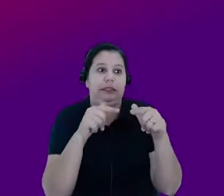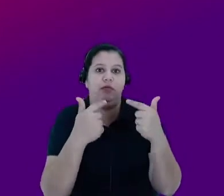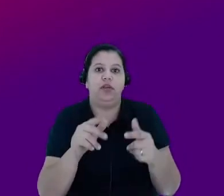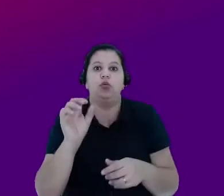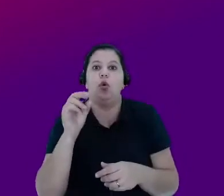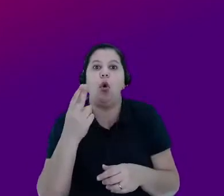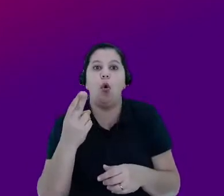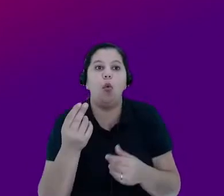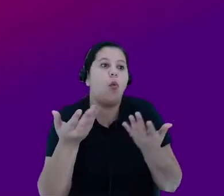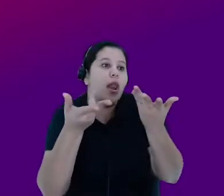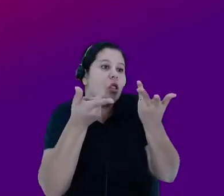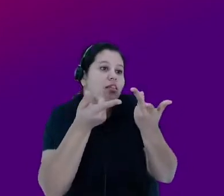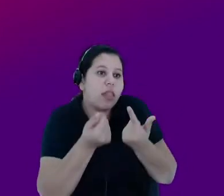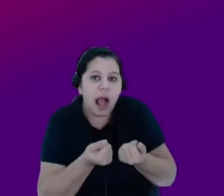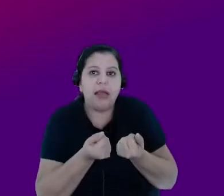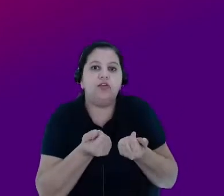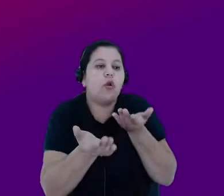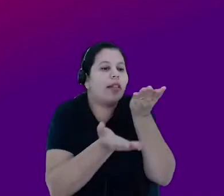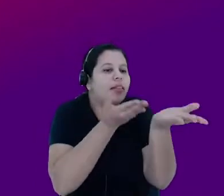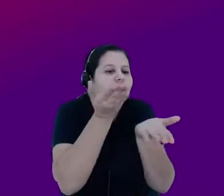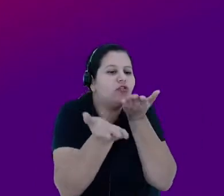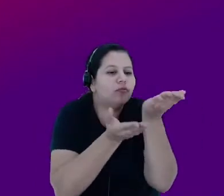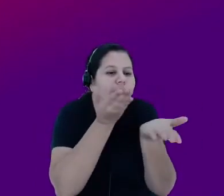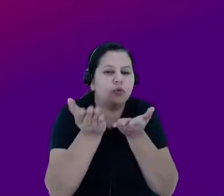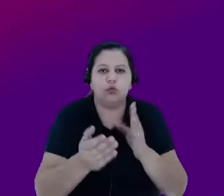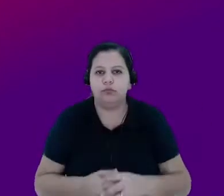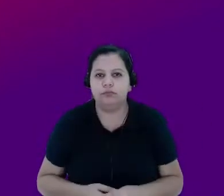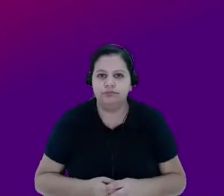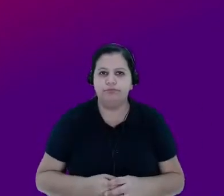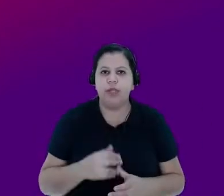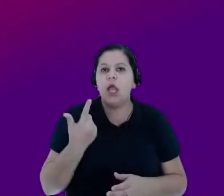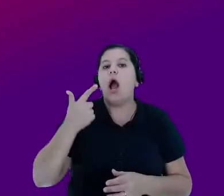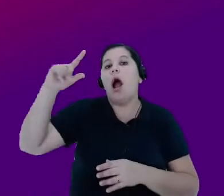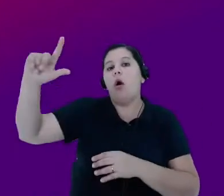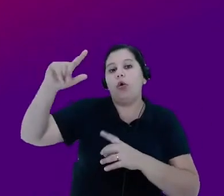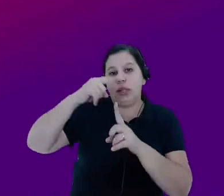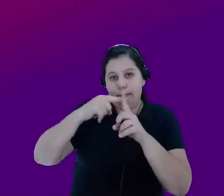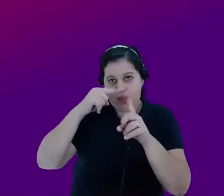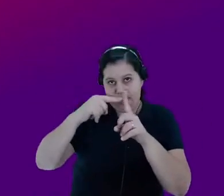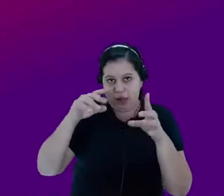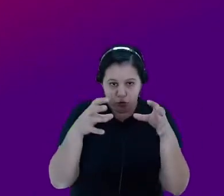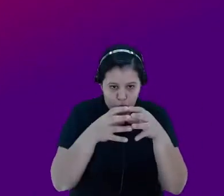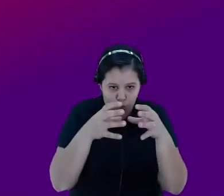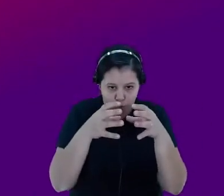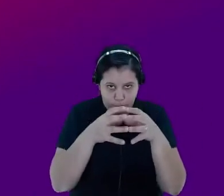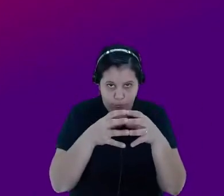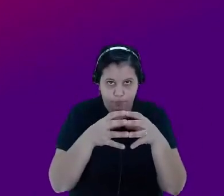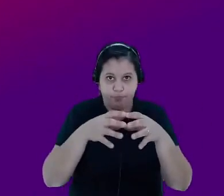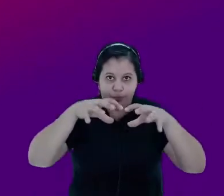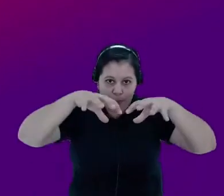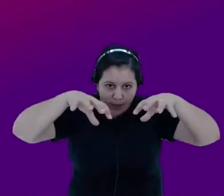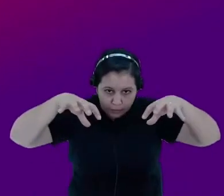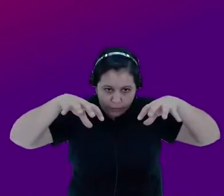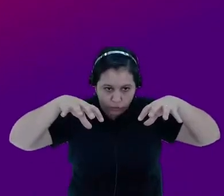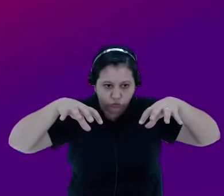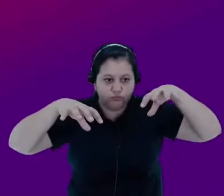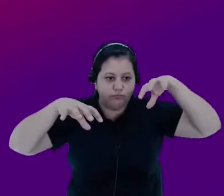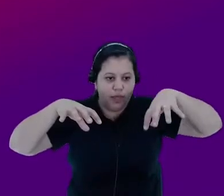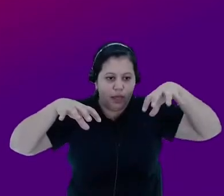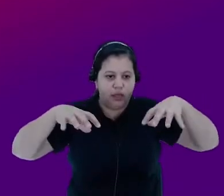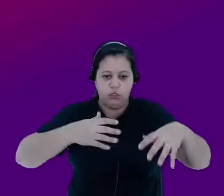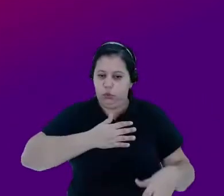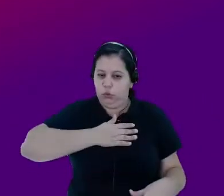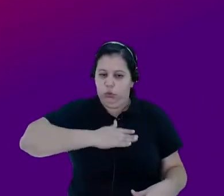atendimento. A outra metade desse grupo fez um mix. Também tinha aqui uma insatisfação com a qualidade